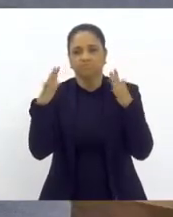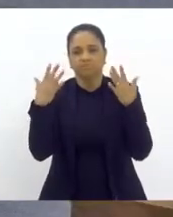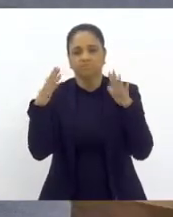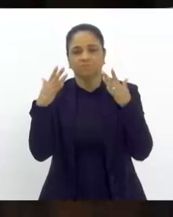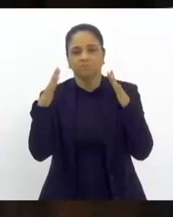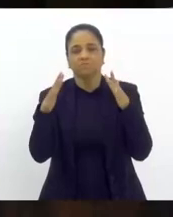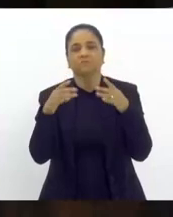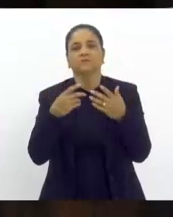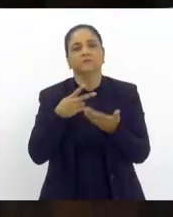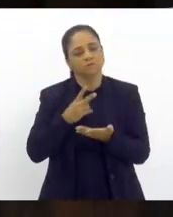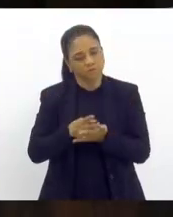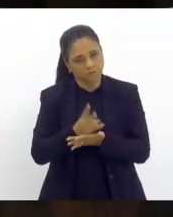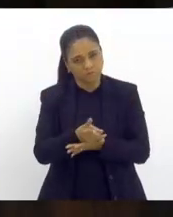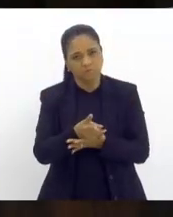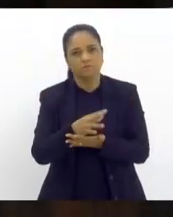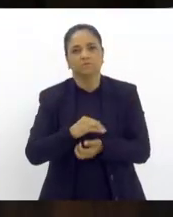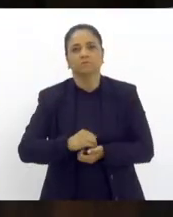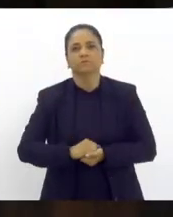Seguindo em frente,